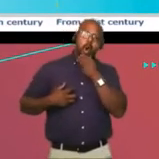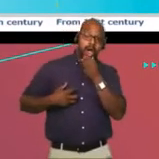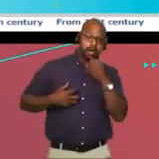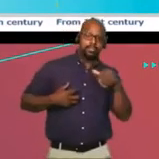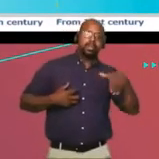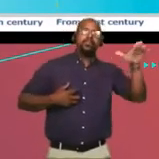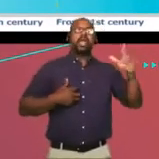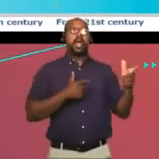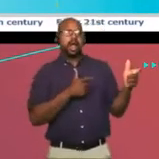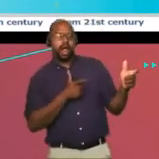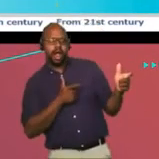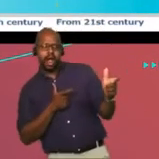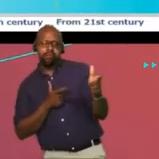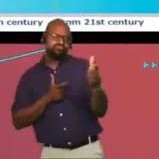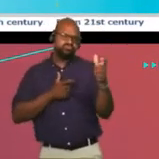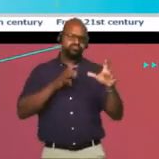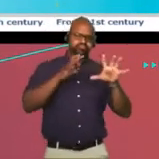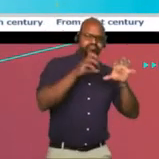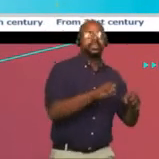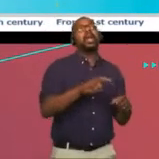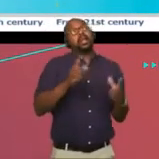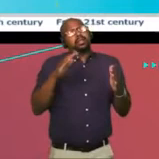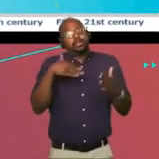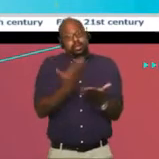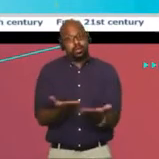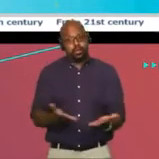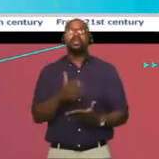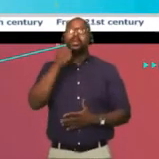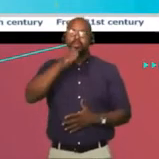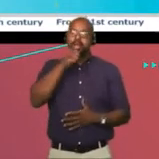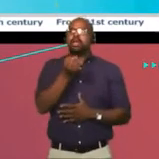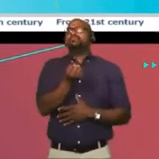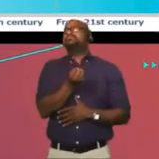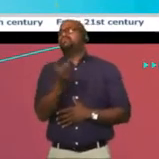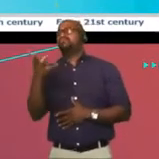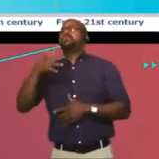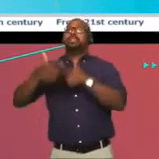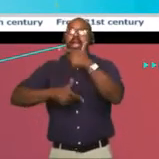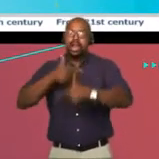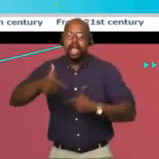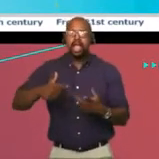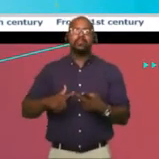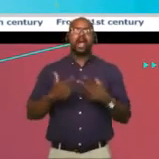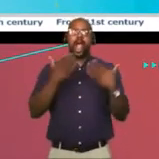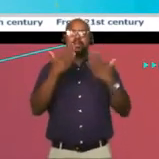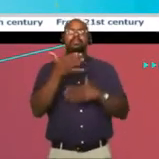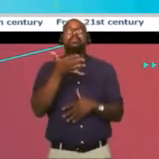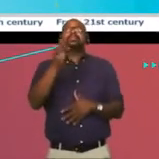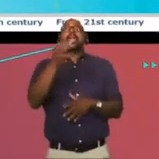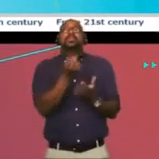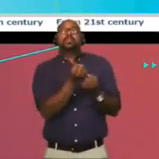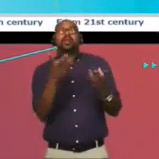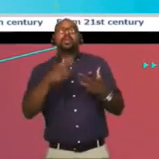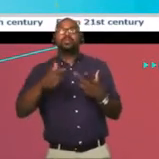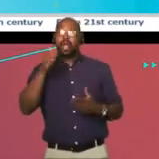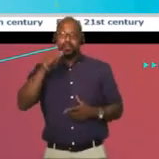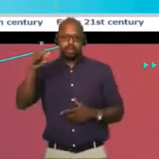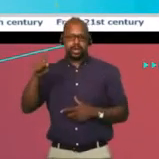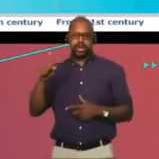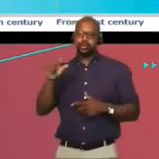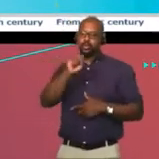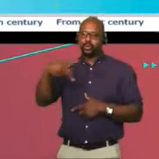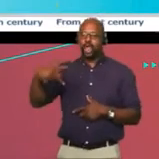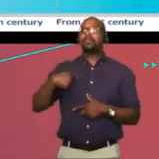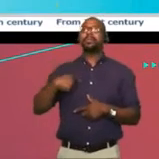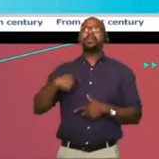Mas até hoje nós somos assim a mulher multitarefa a mulher conversando 10 coisas ao mesmo tempo você vê uma mulher no shopping